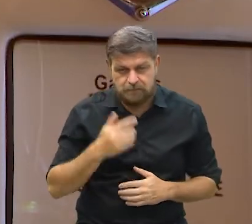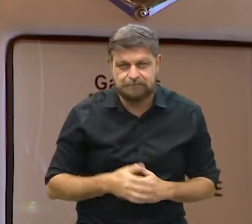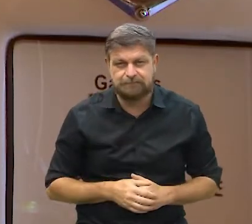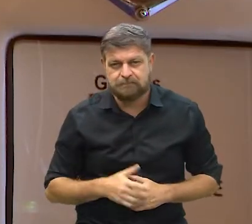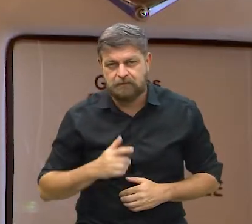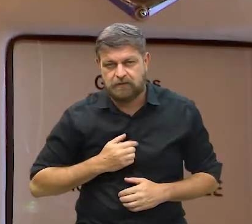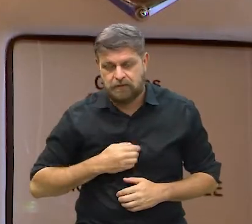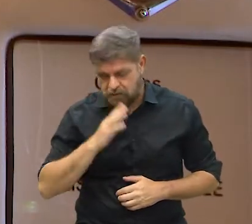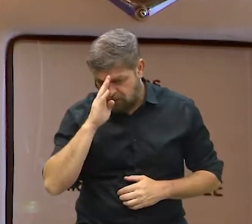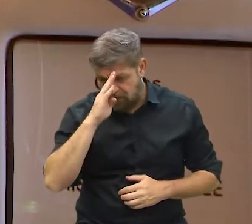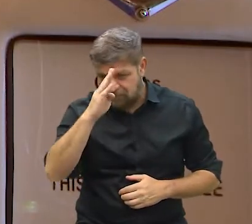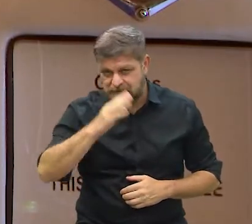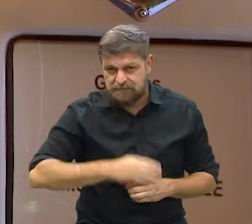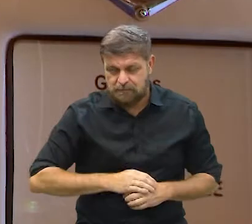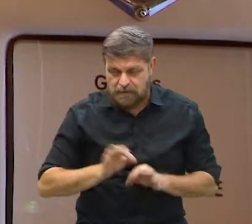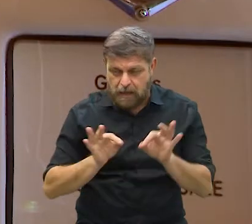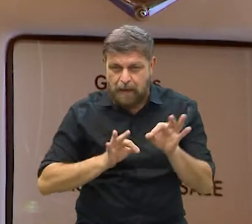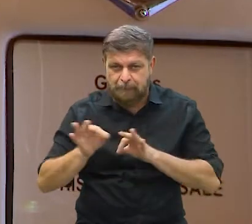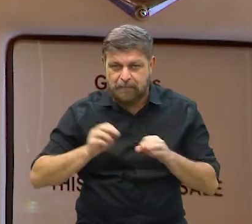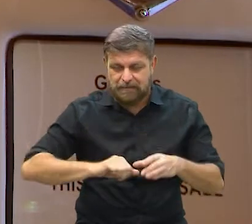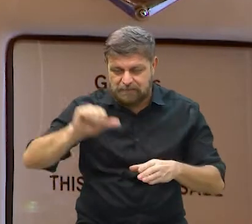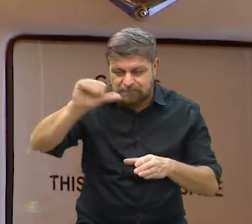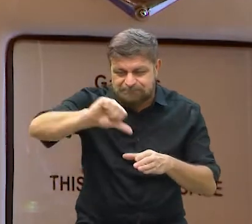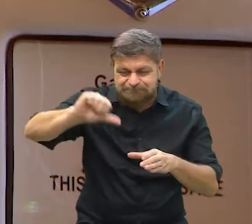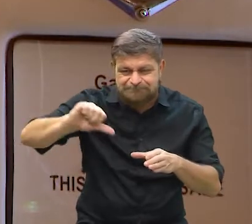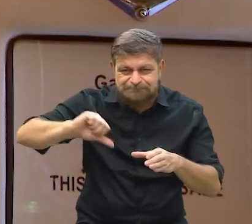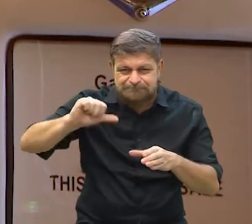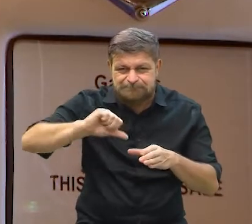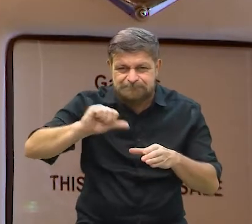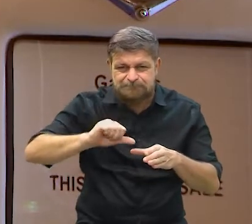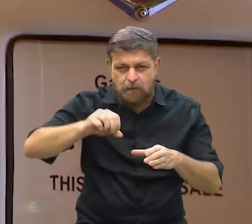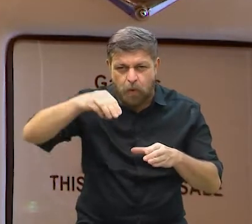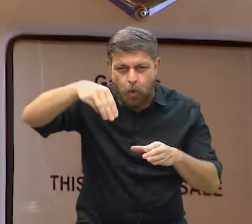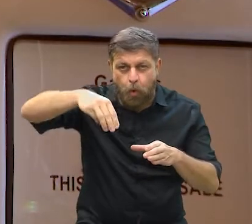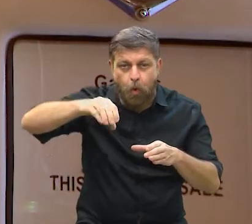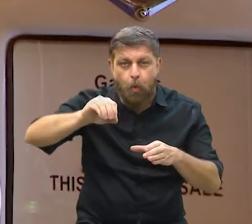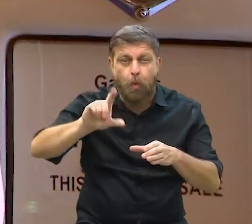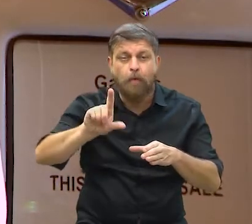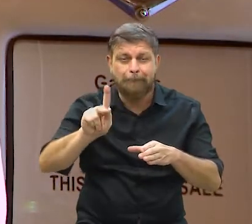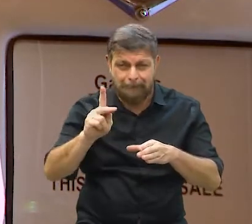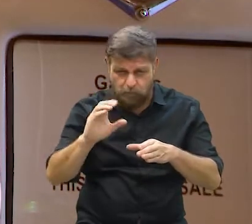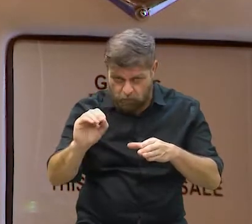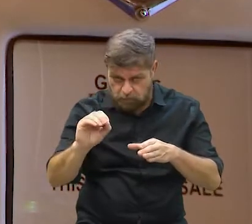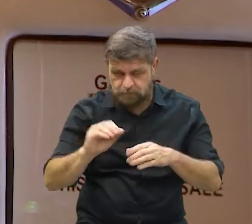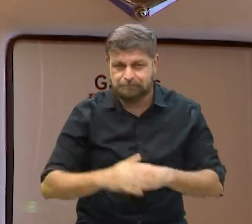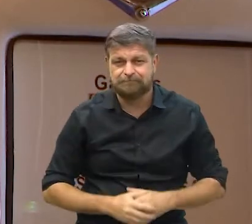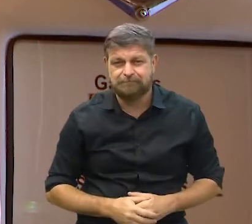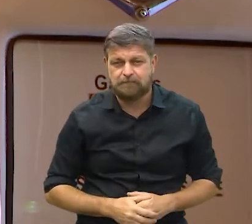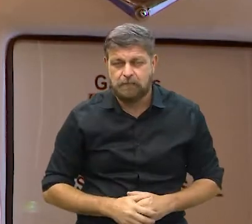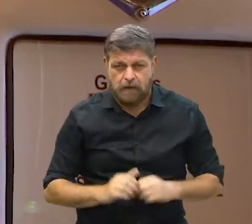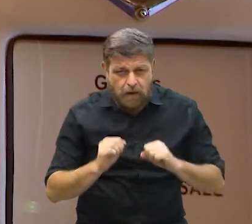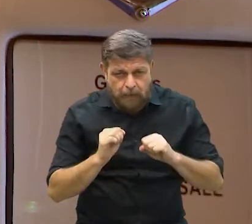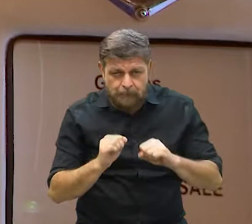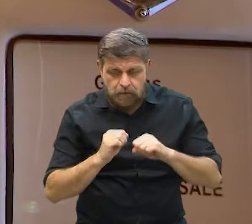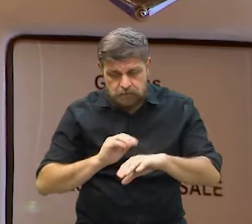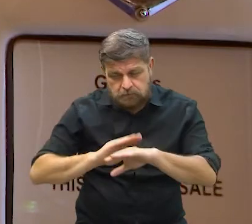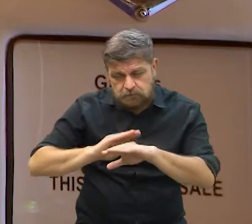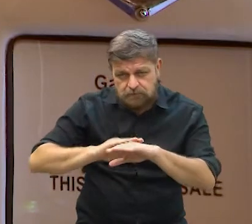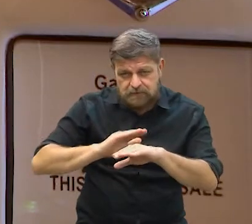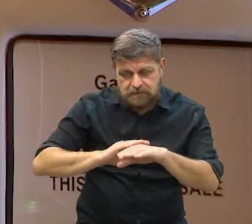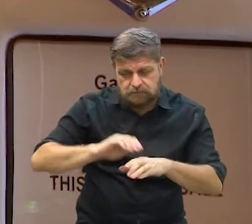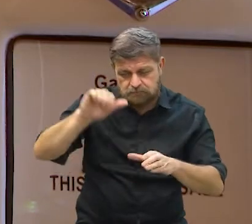falar principalmente do molho, que é a parte que ali que a pessoa mais tem algumas dificuldades para fazer. A gente pode fazer esse